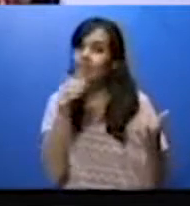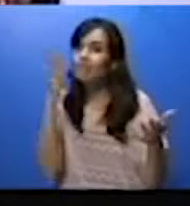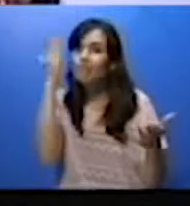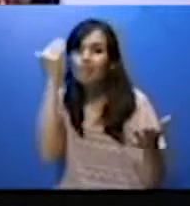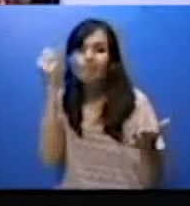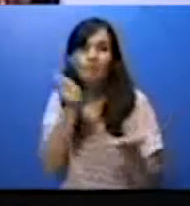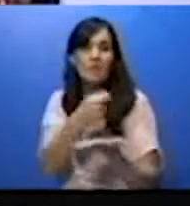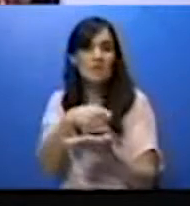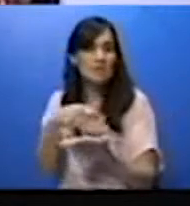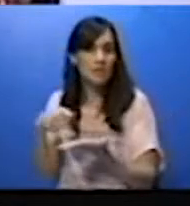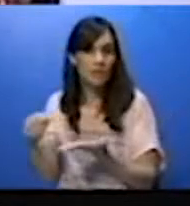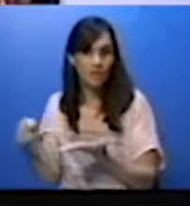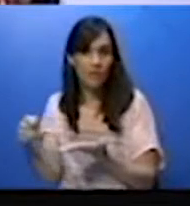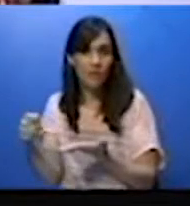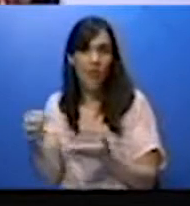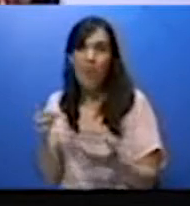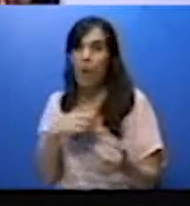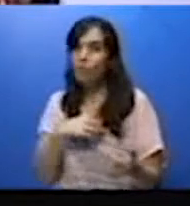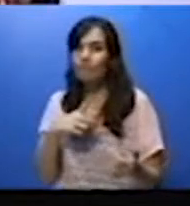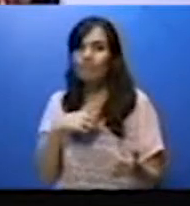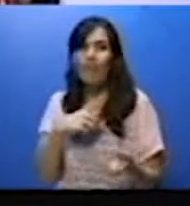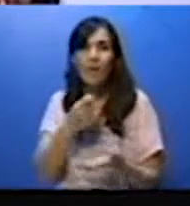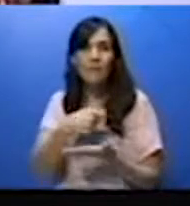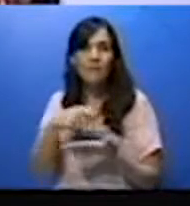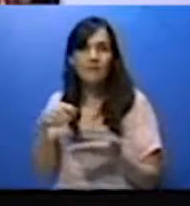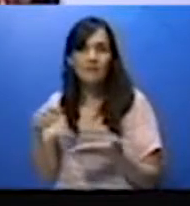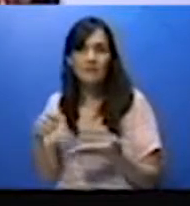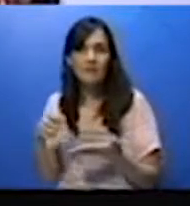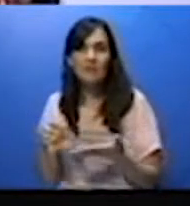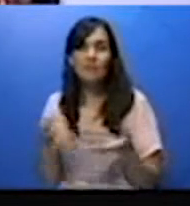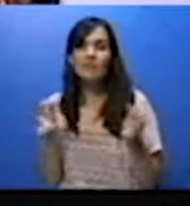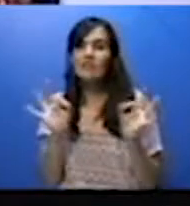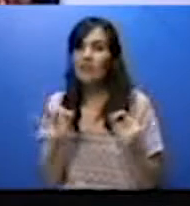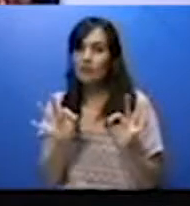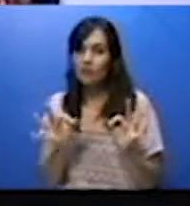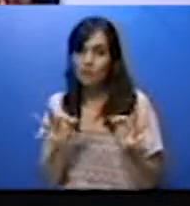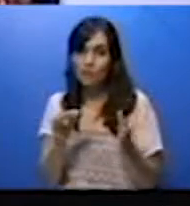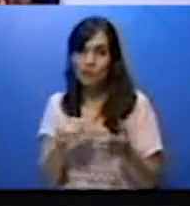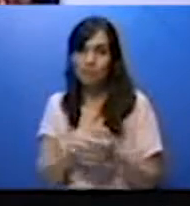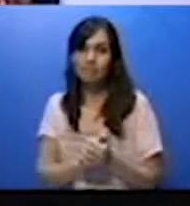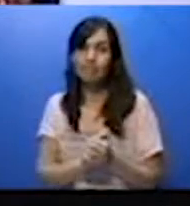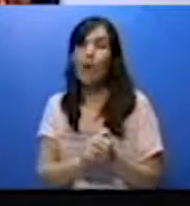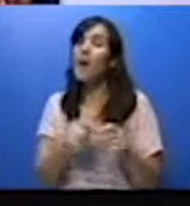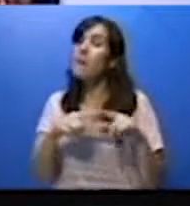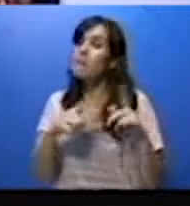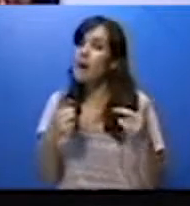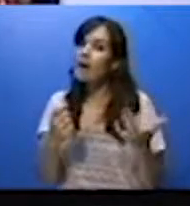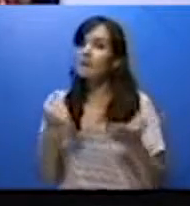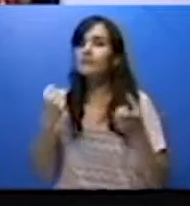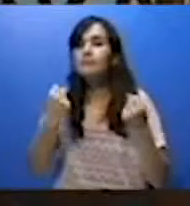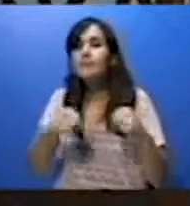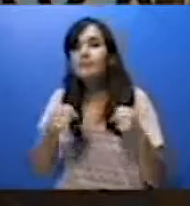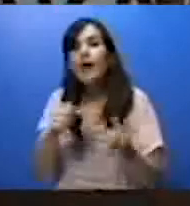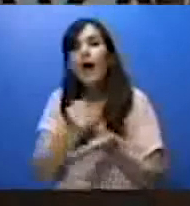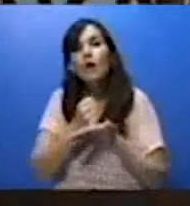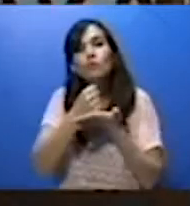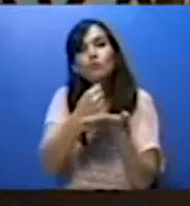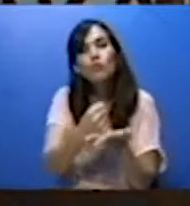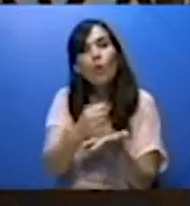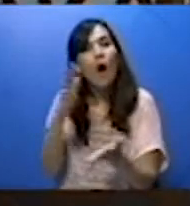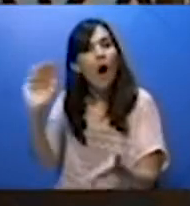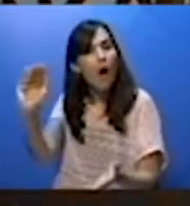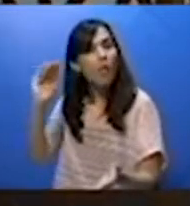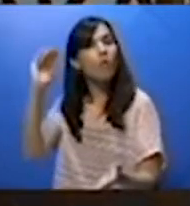escrever ainda não tenho mais escrita convencional formalizada que ela precisa de algum respaldo alguma ajuda